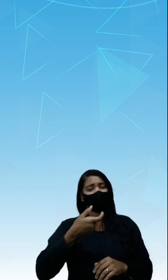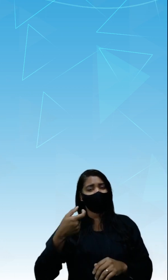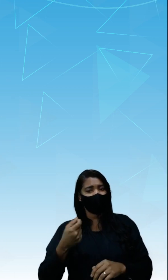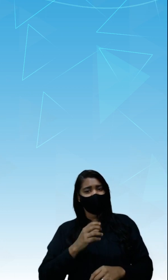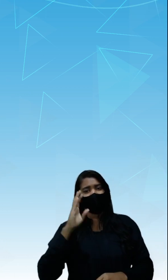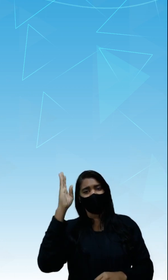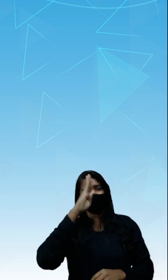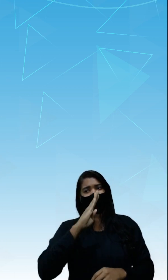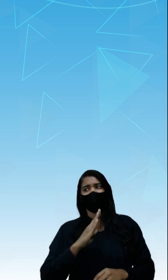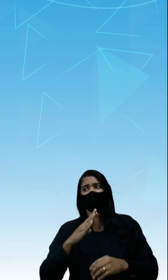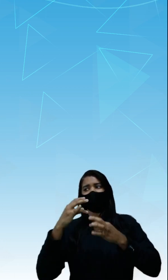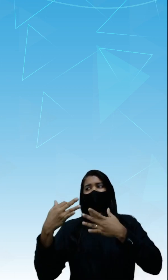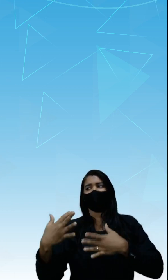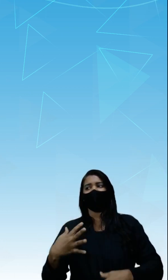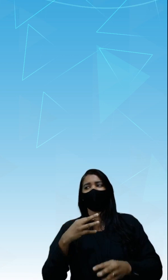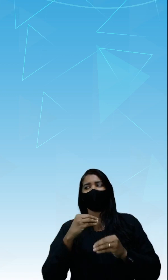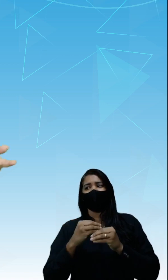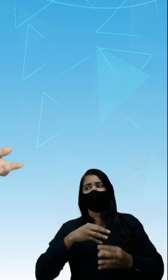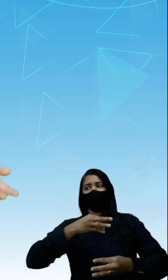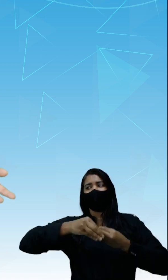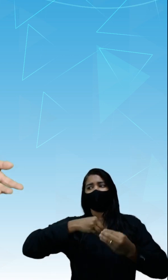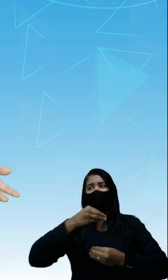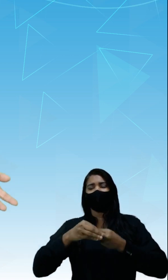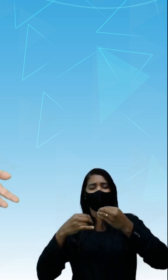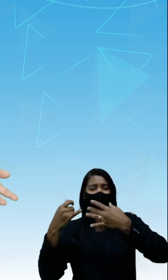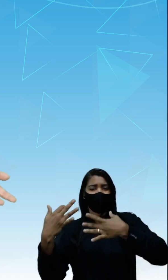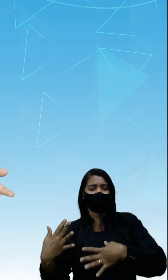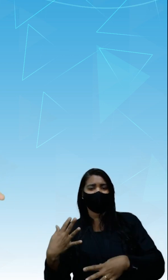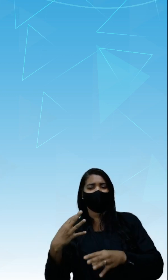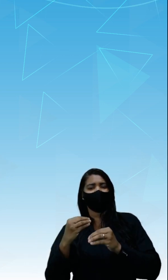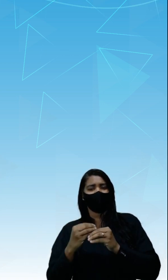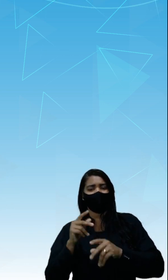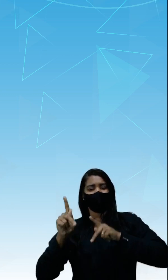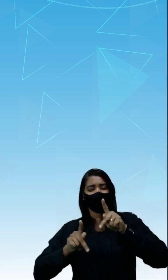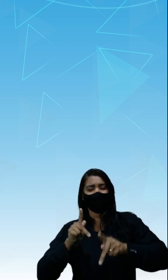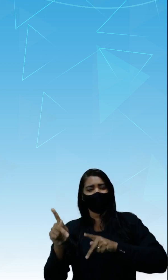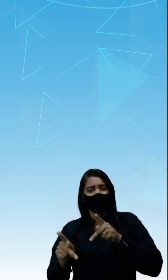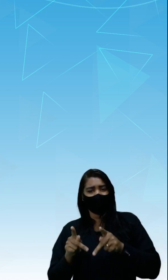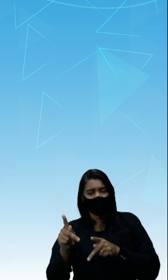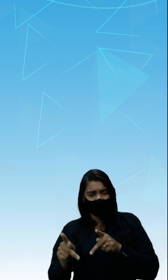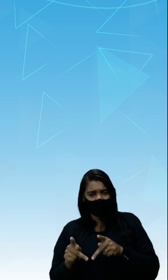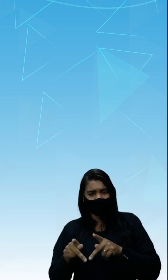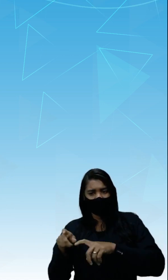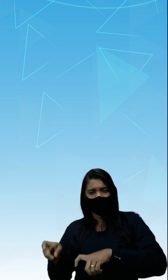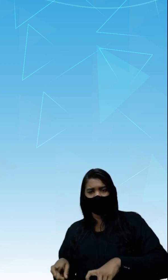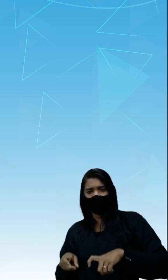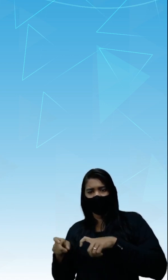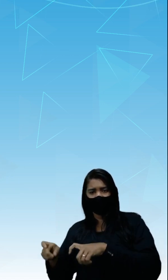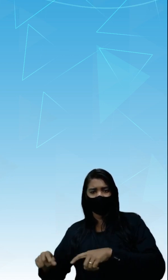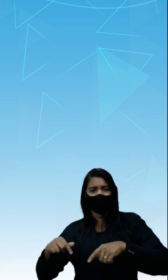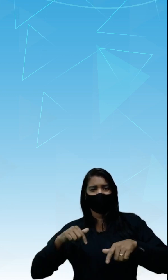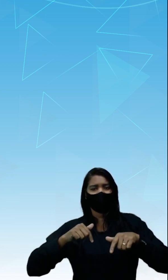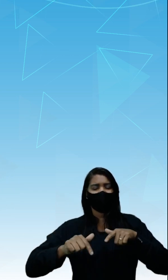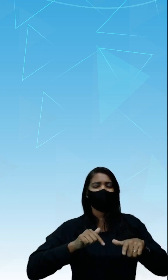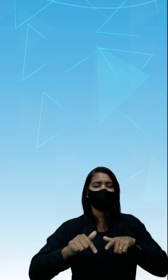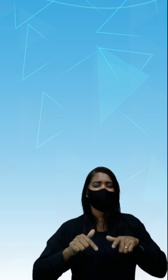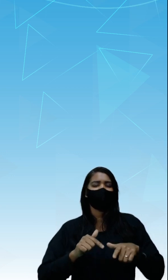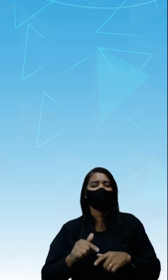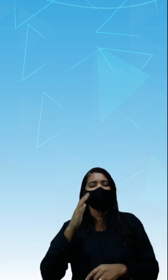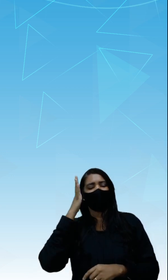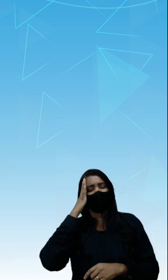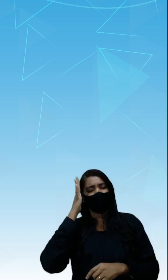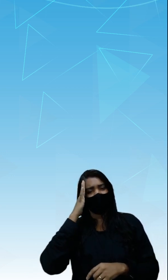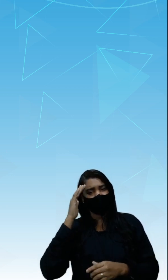Brasil, então teve uma misturinha linda, maravilhosa. É importante, vale salientar que